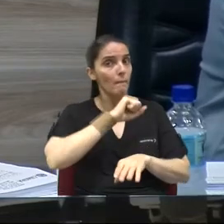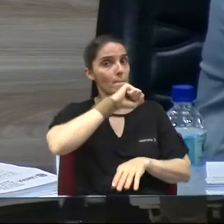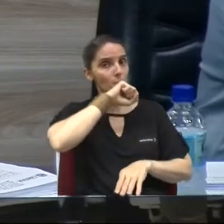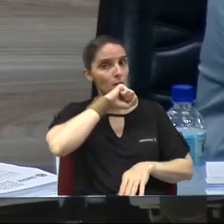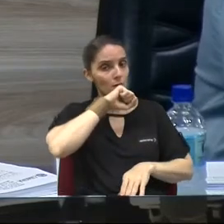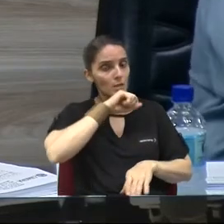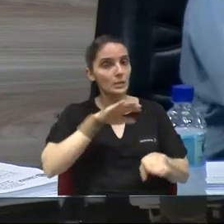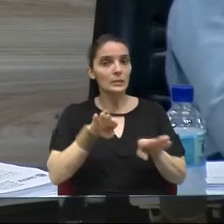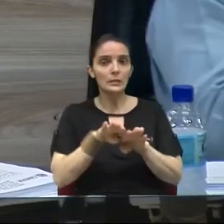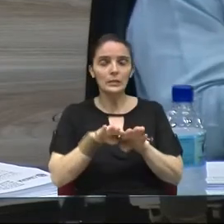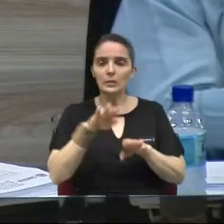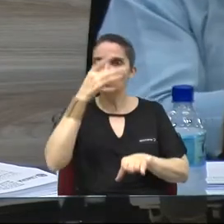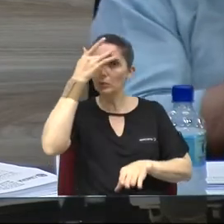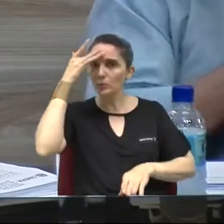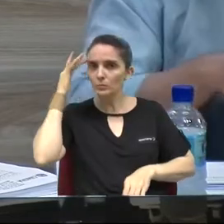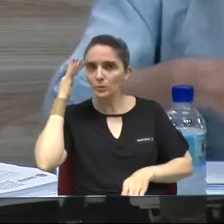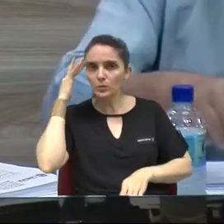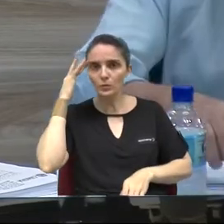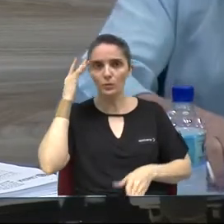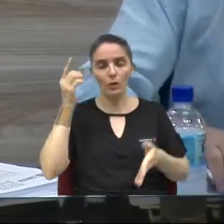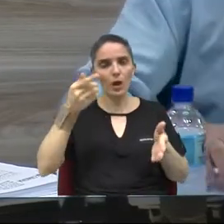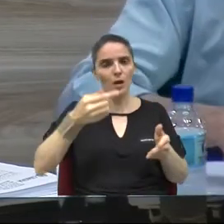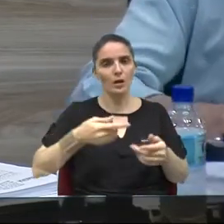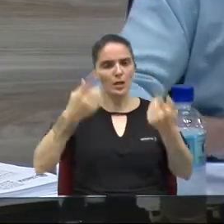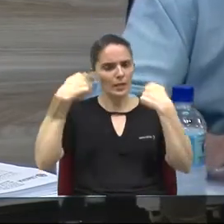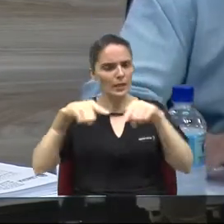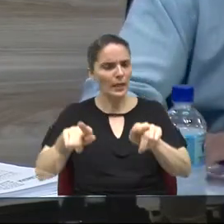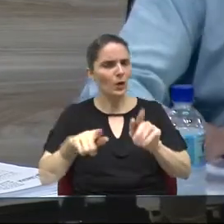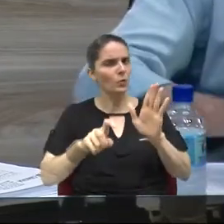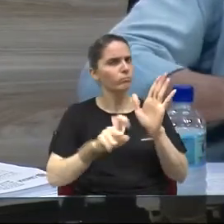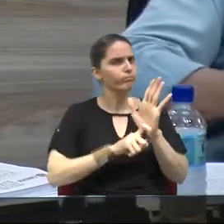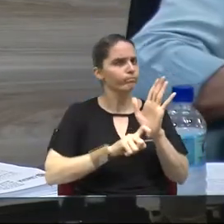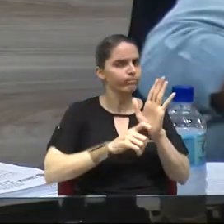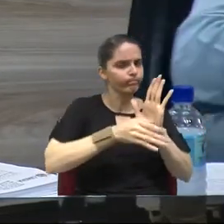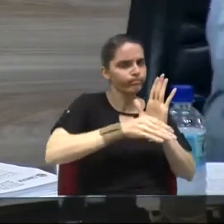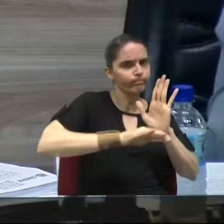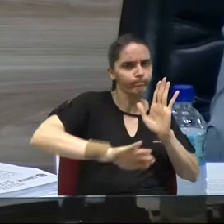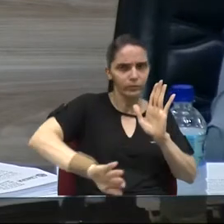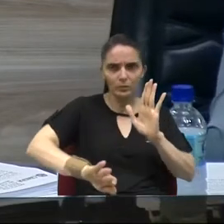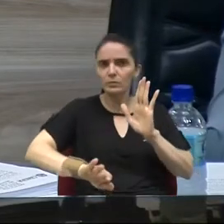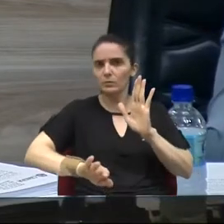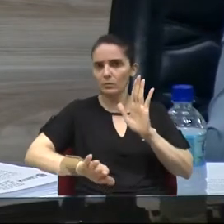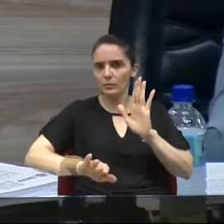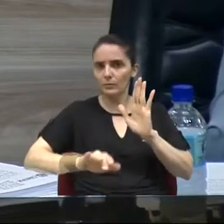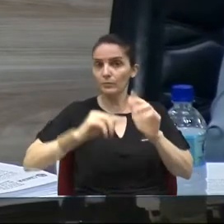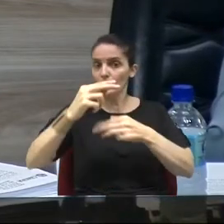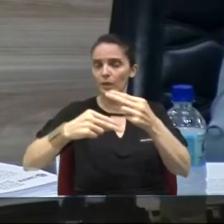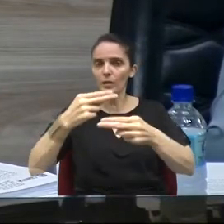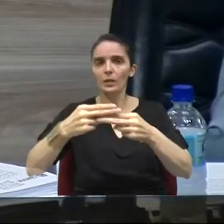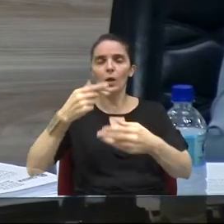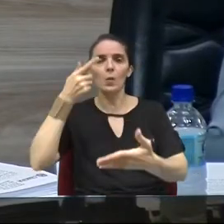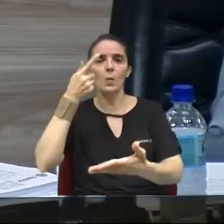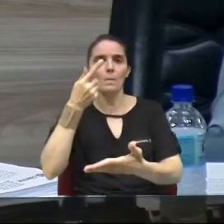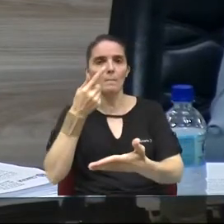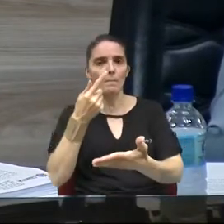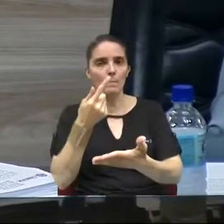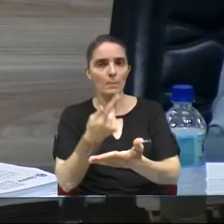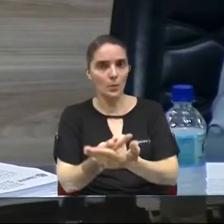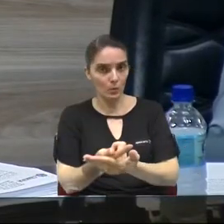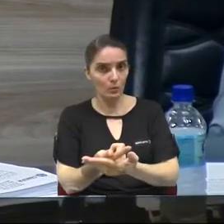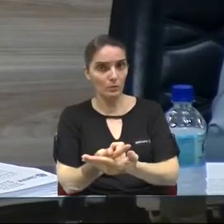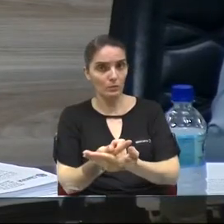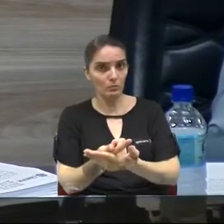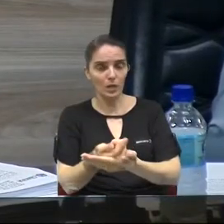uma militante da questão do uso de substâncias ilícitas. Então, a compra dessas substâncias, não sendo usadas